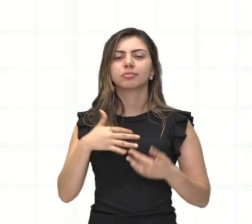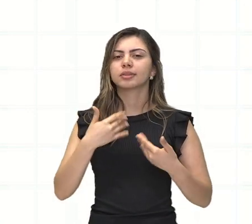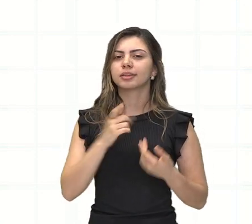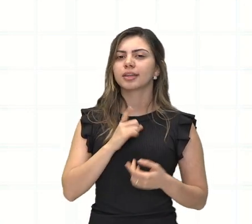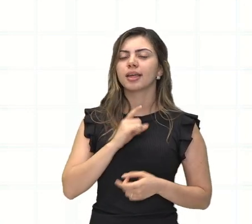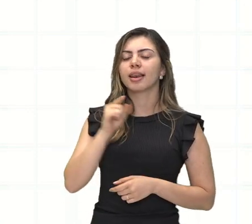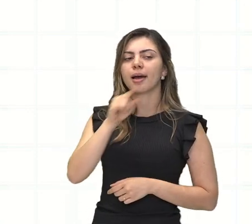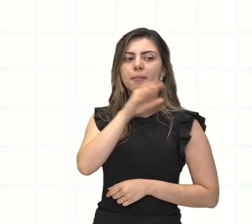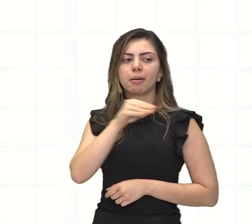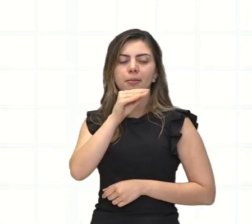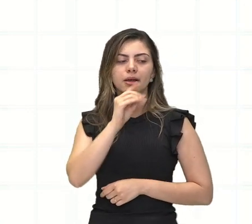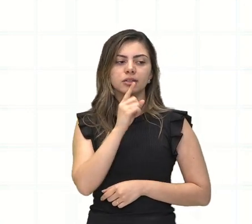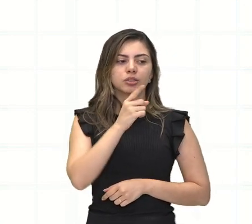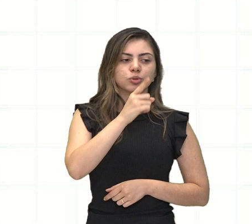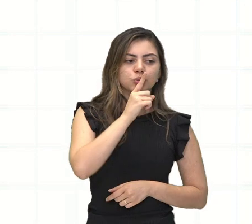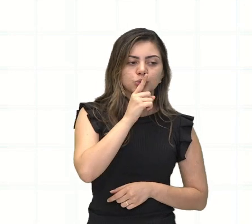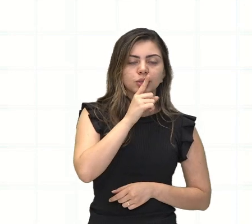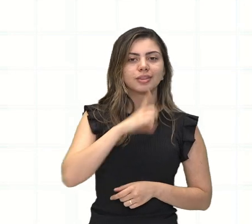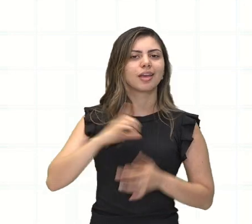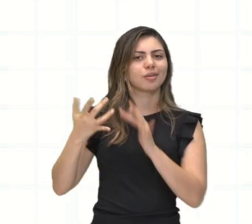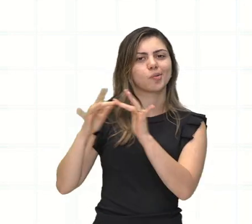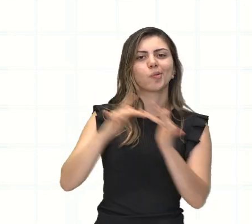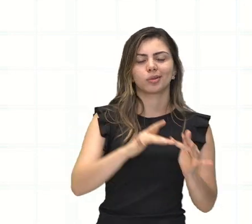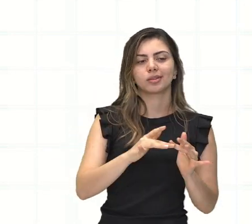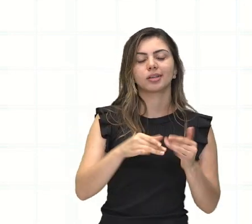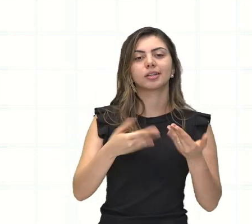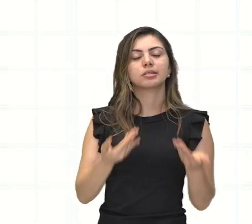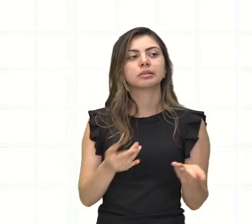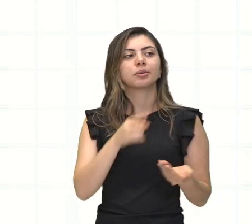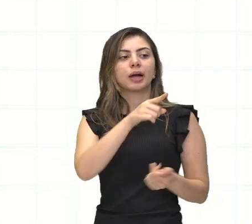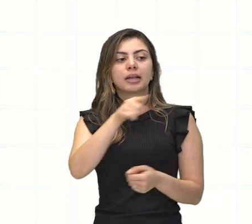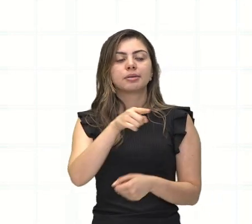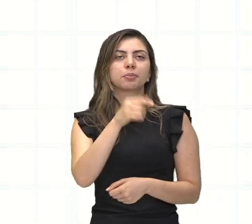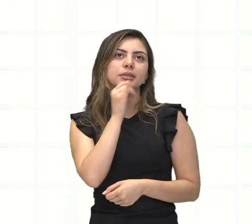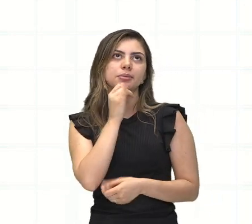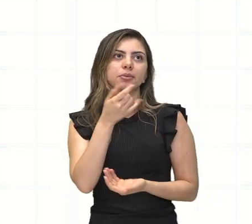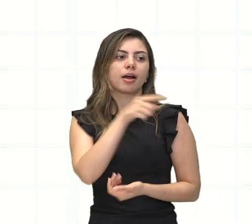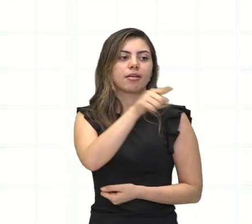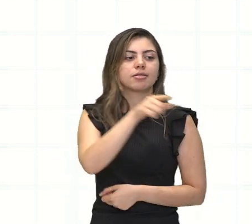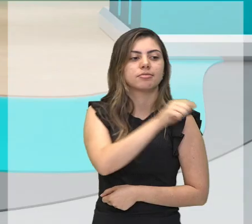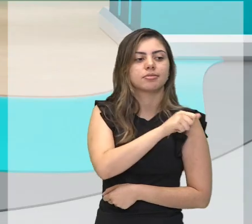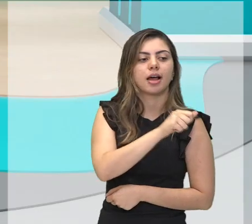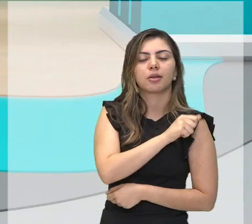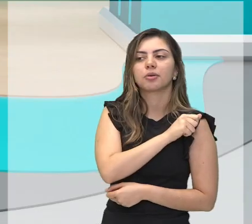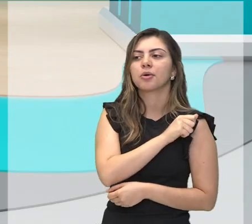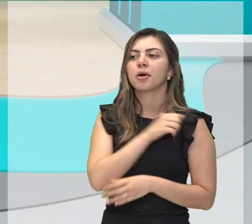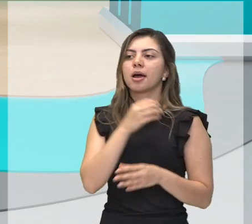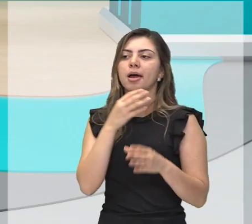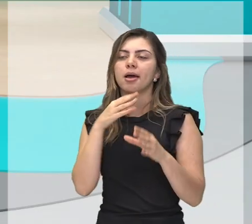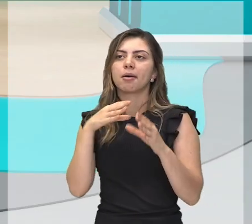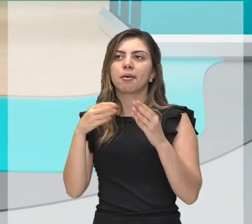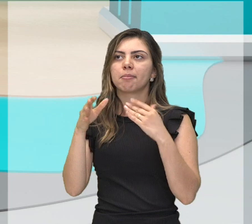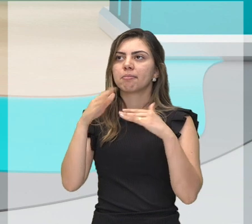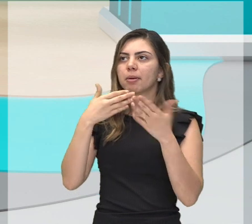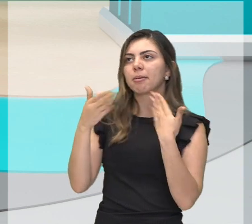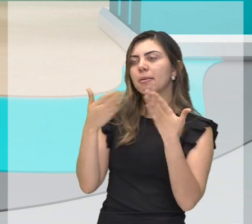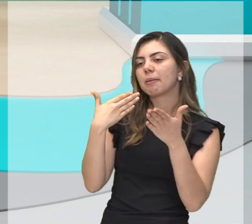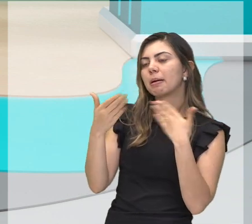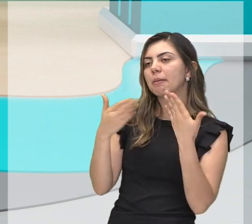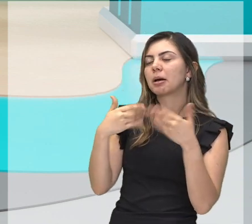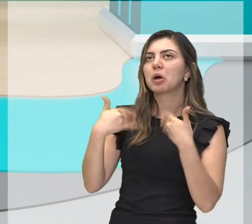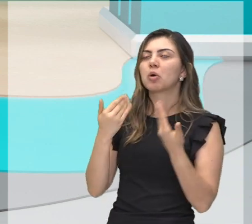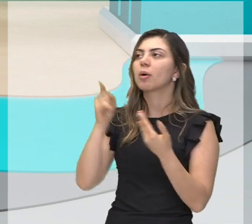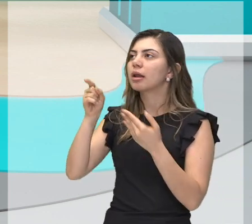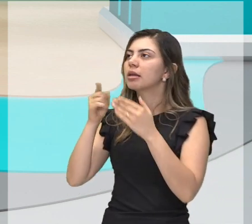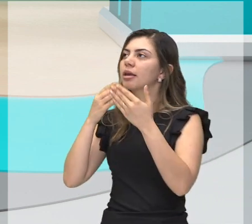isso, tem todo um contexto. Os alunos estão conversando ou não estão prestando